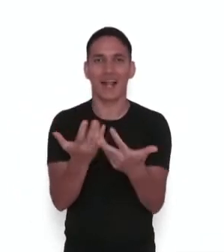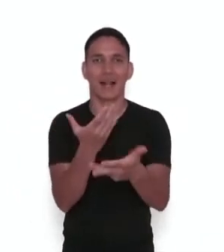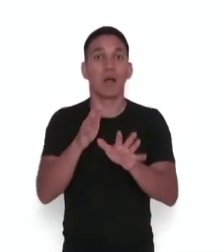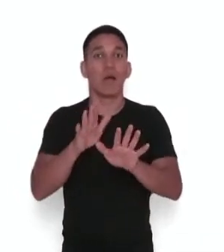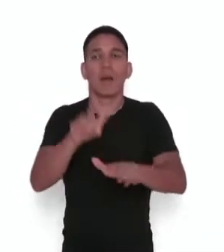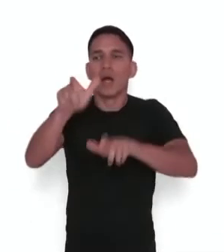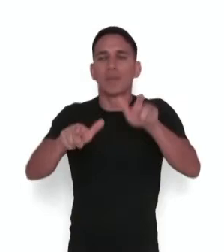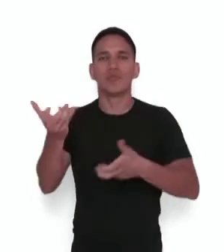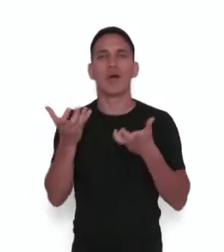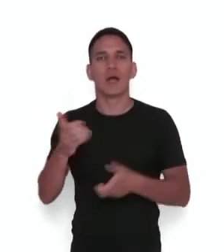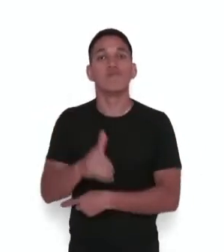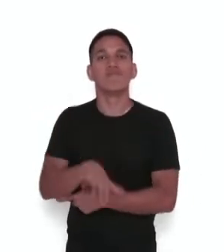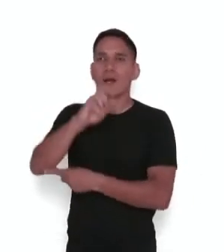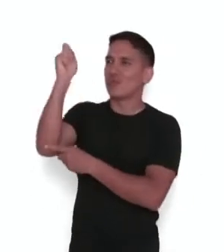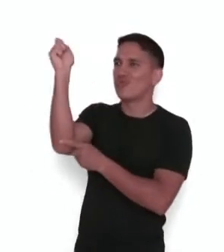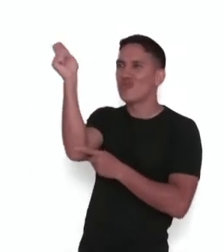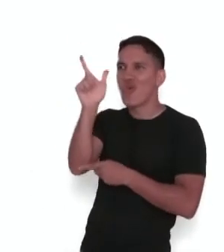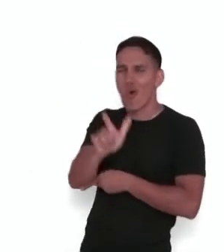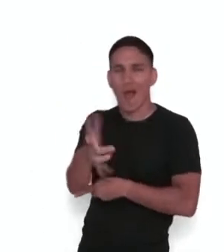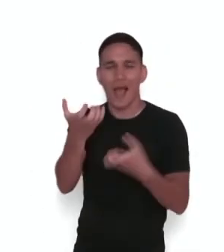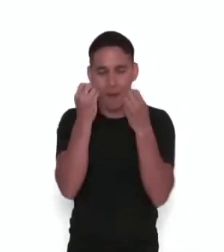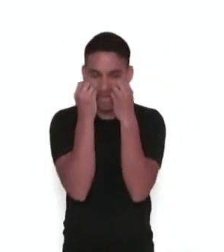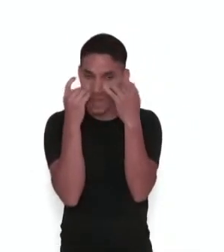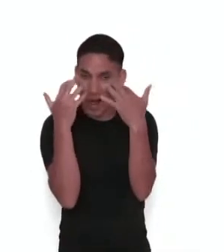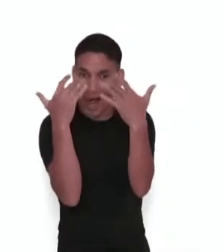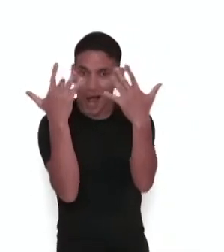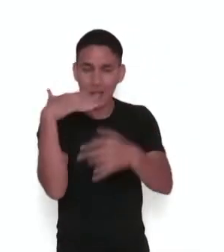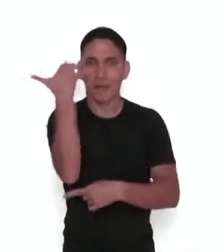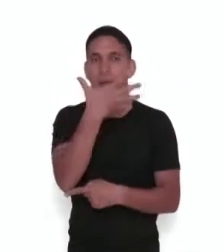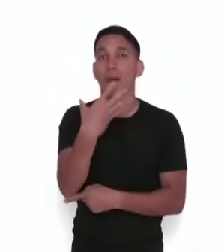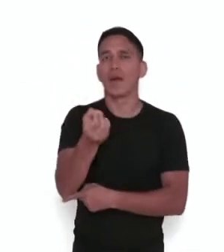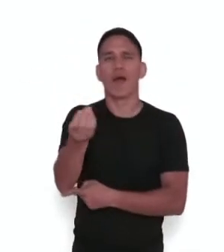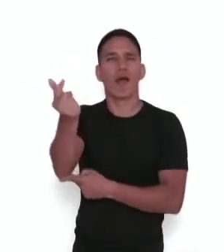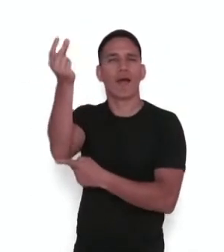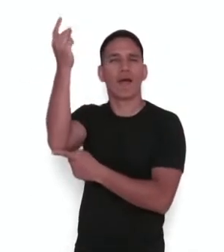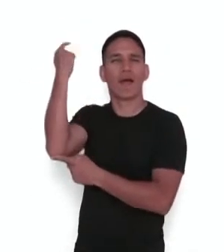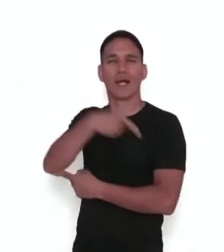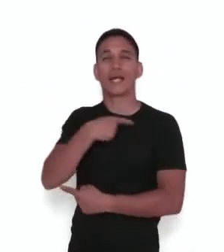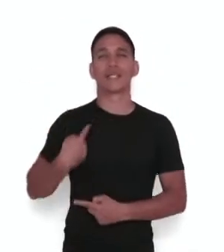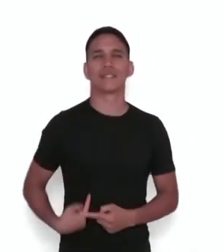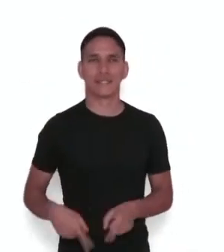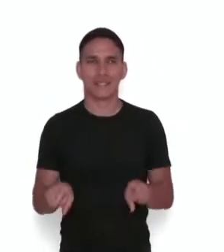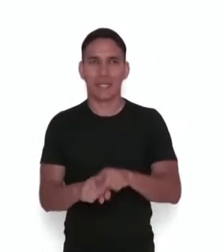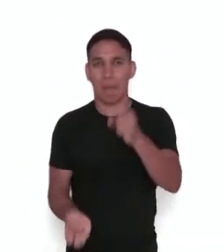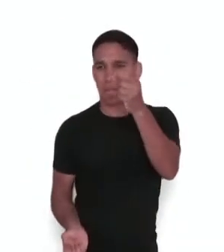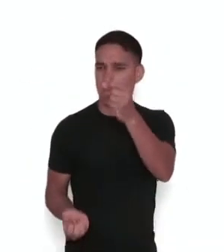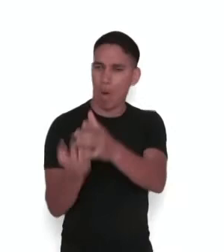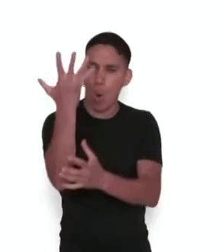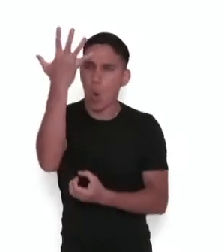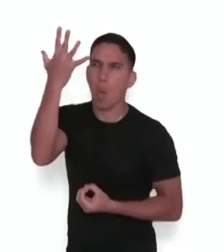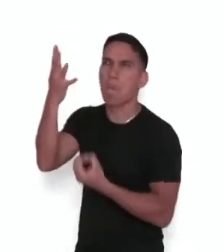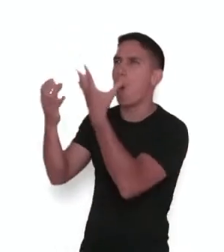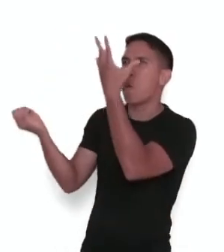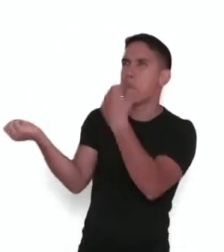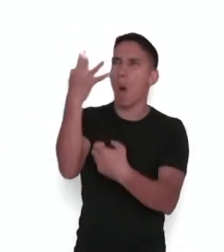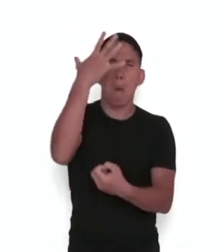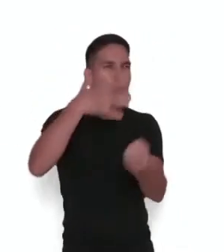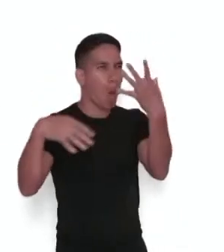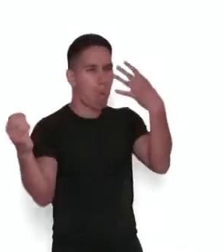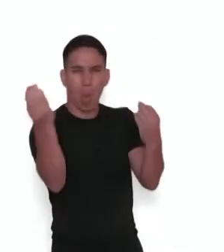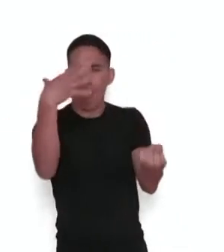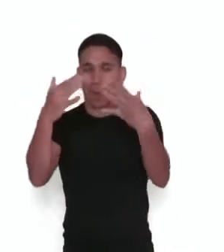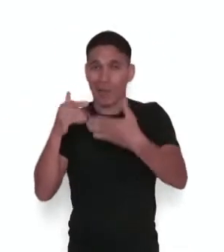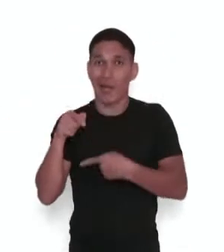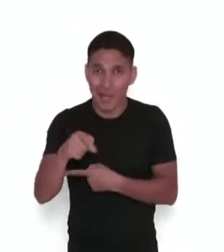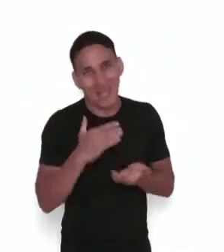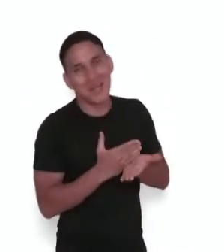mais luzes, queriam brilho e beleza. Na China antiga, inventaram os fogos de artifício. A partir